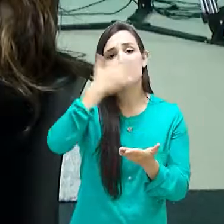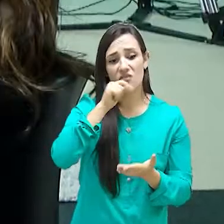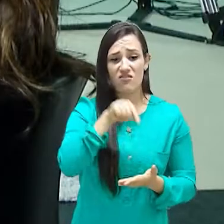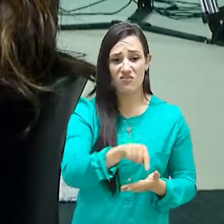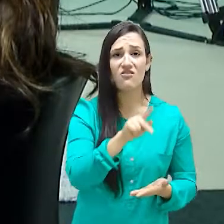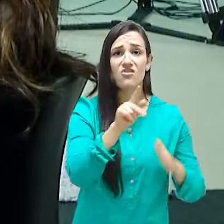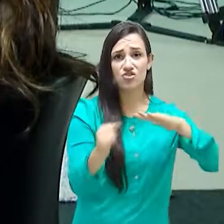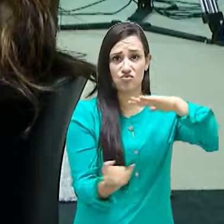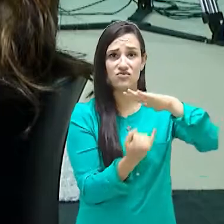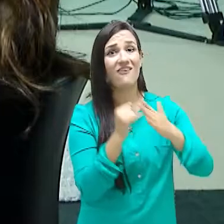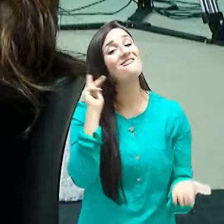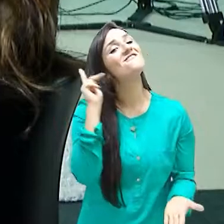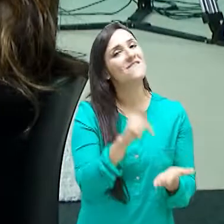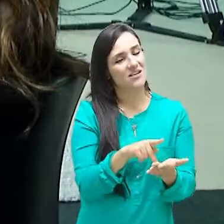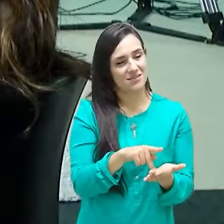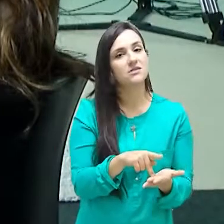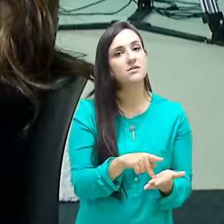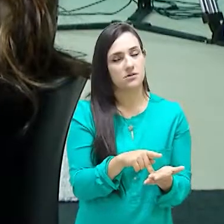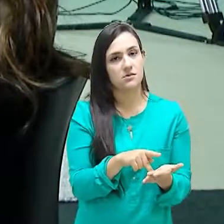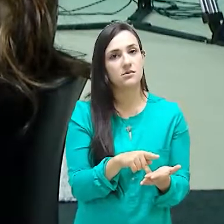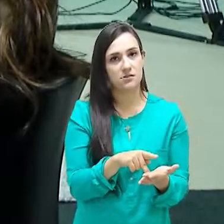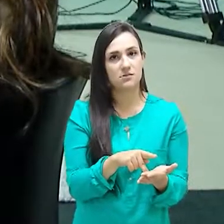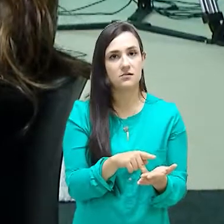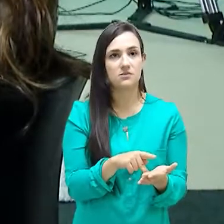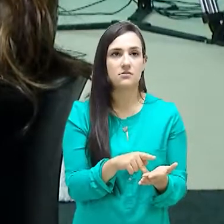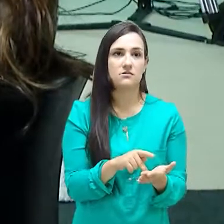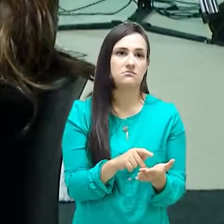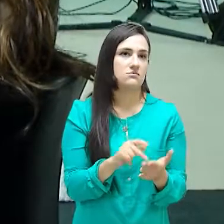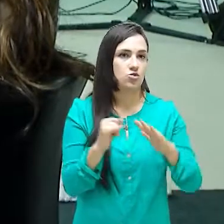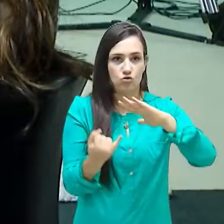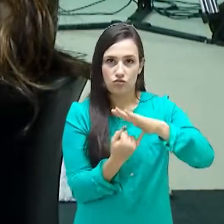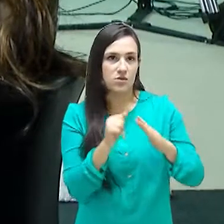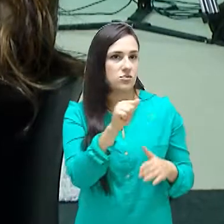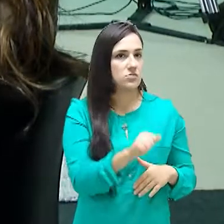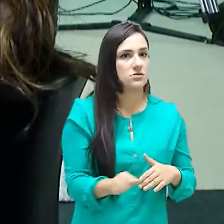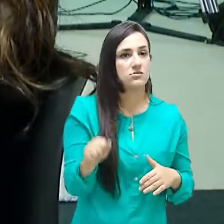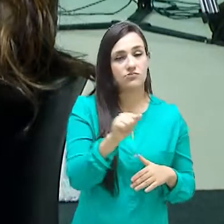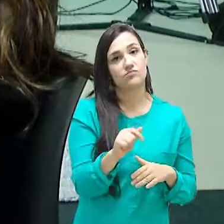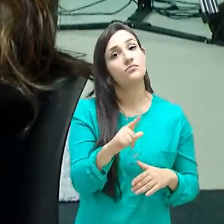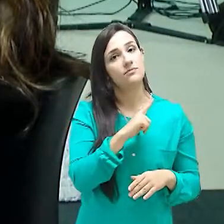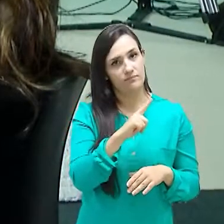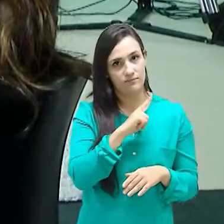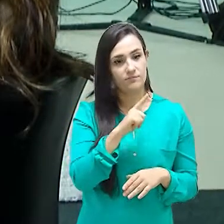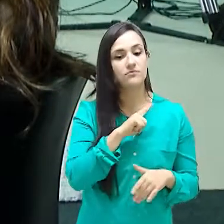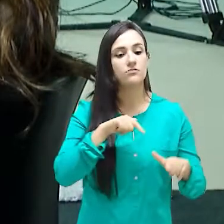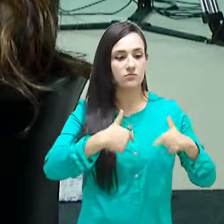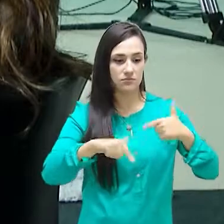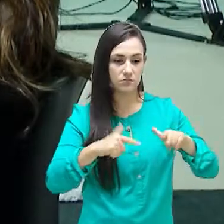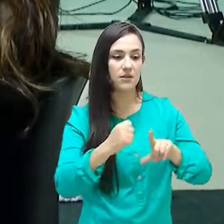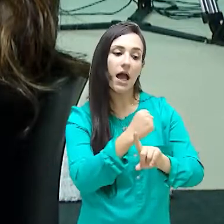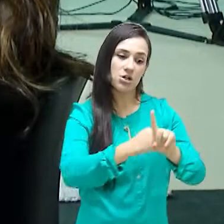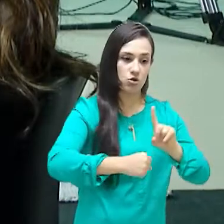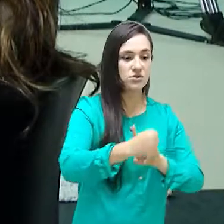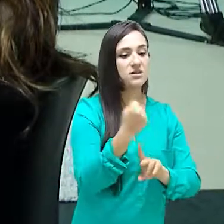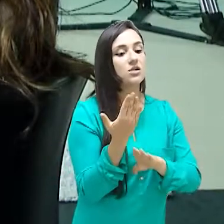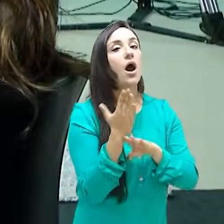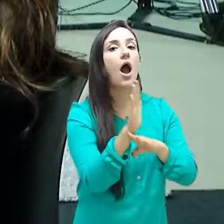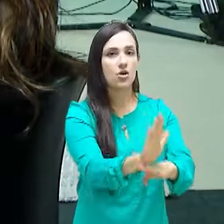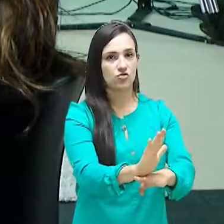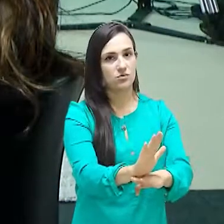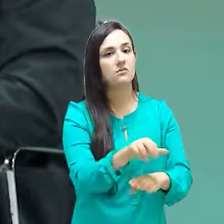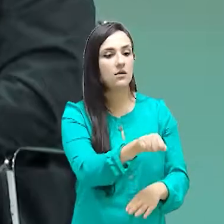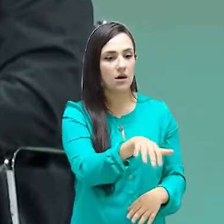em regra, associações realizam um trabalho de assistência social, envolvendo saúde,